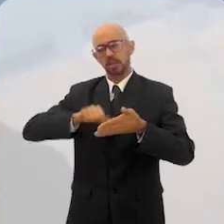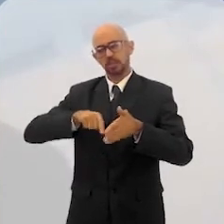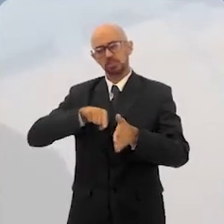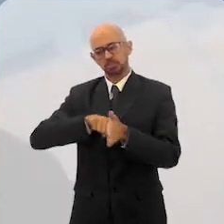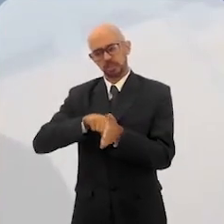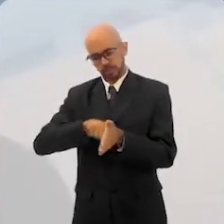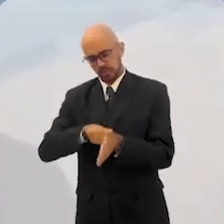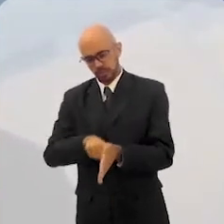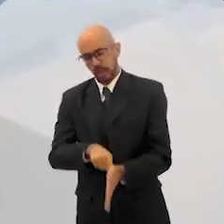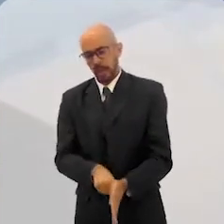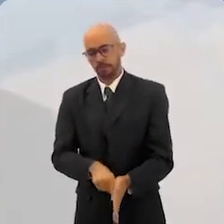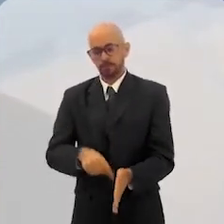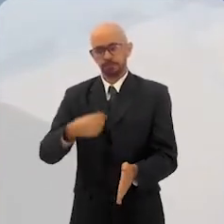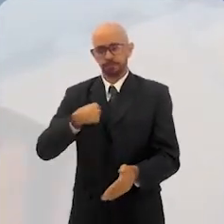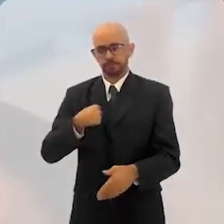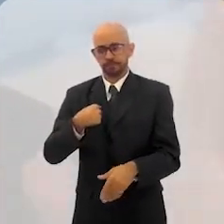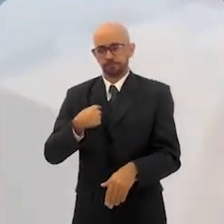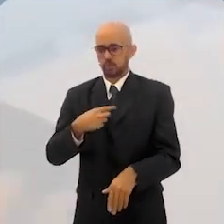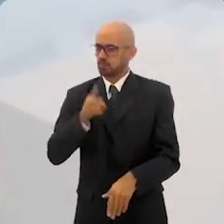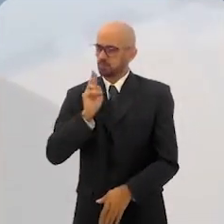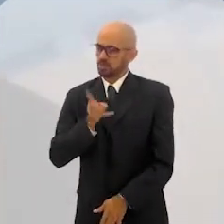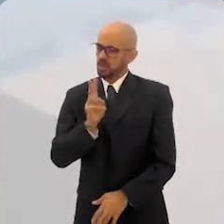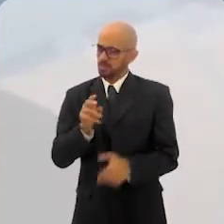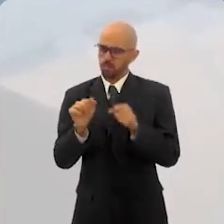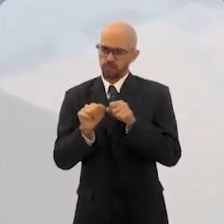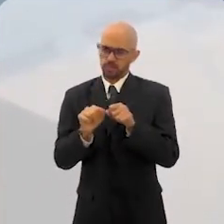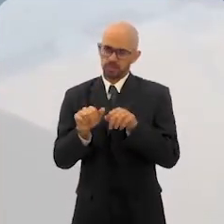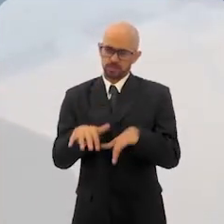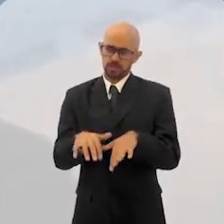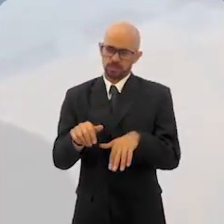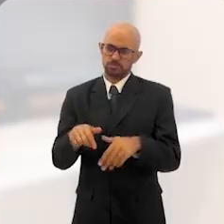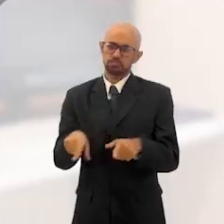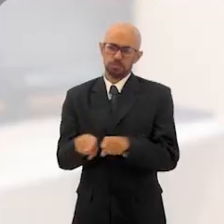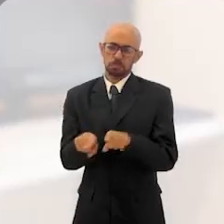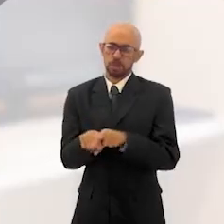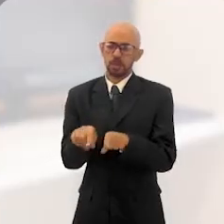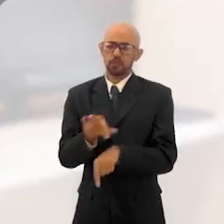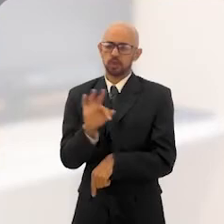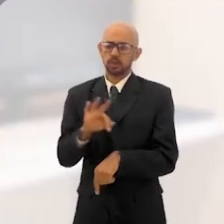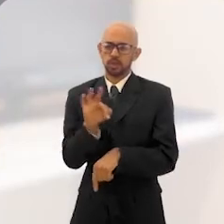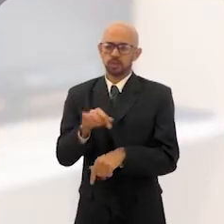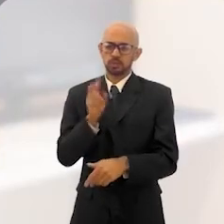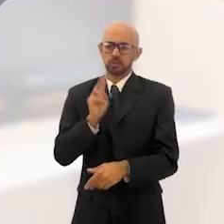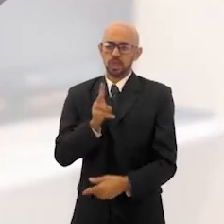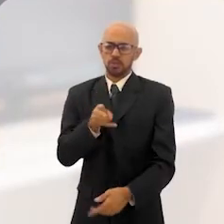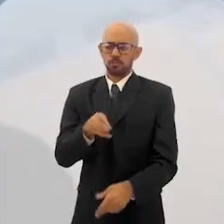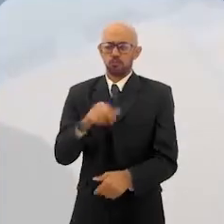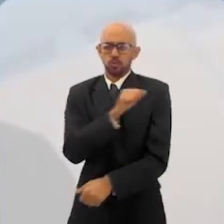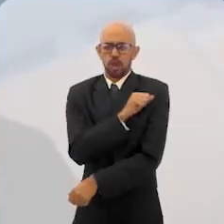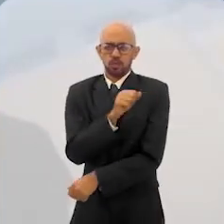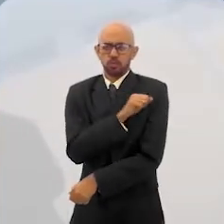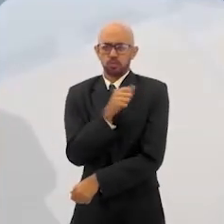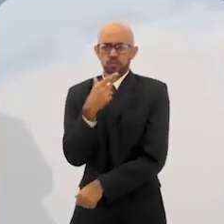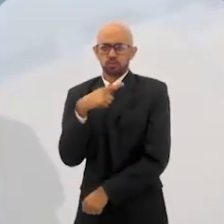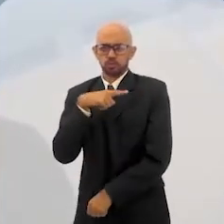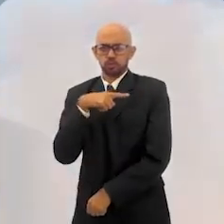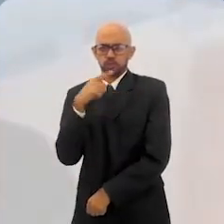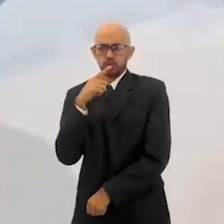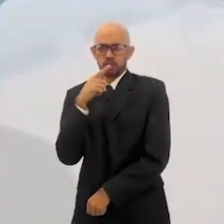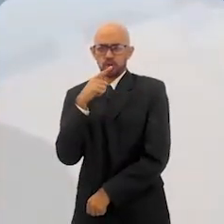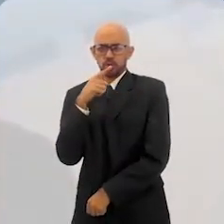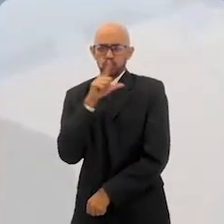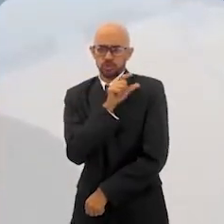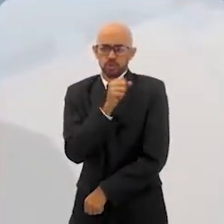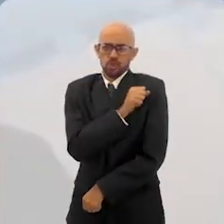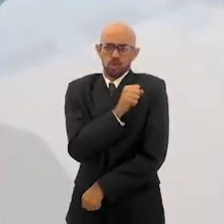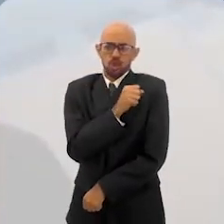de buscar, e sempre fiz isso. Até na faculdade, eu acho que sempre fui um aluno que tive boas notas, mas não